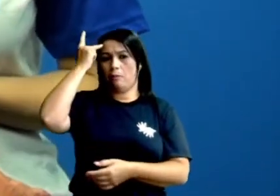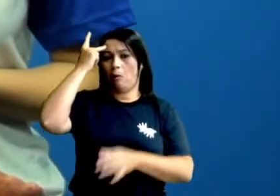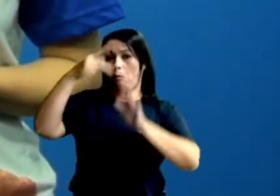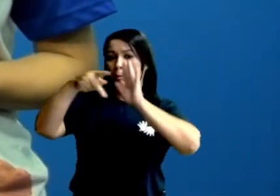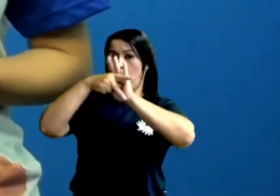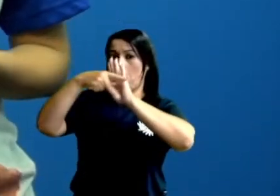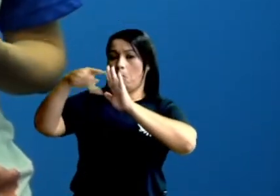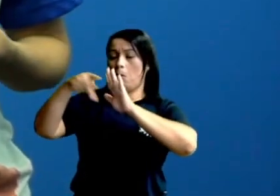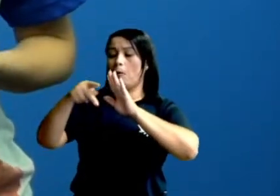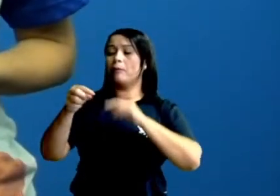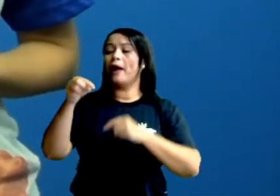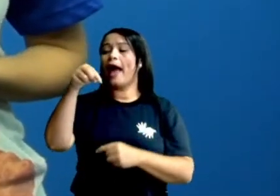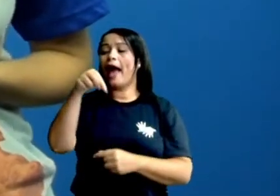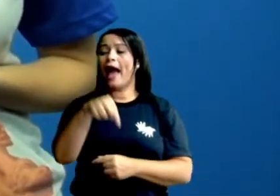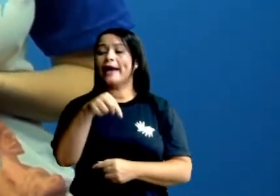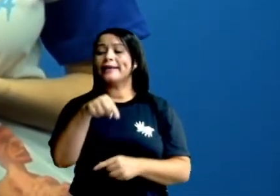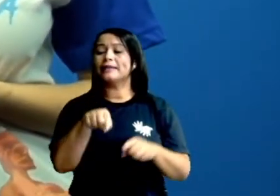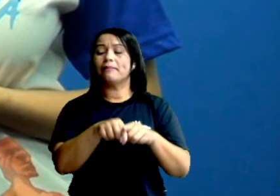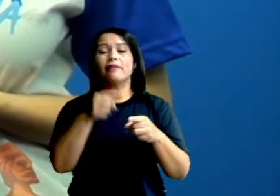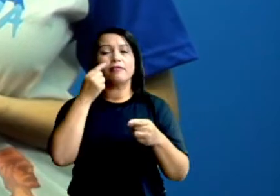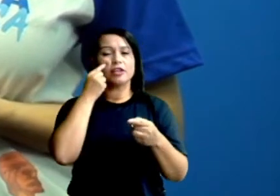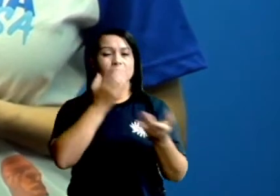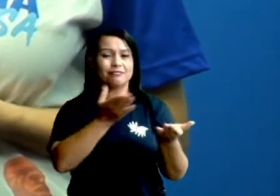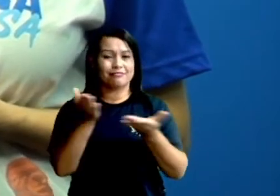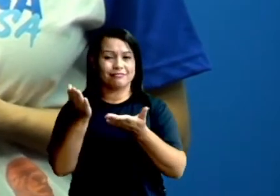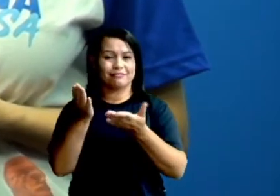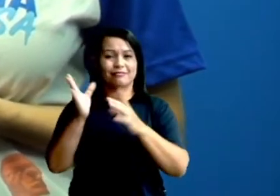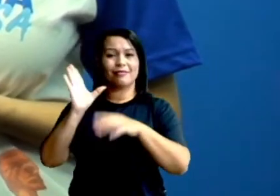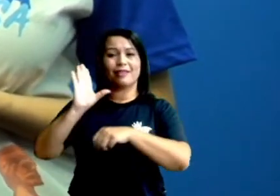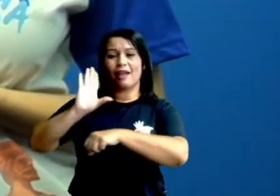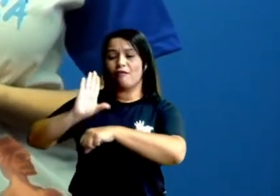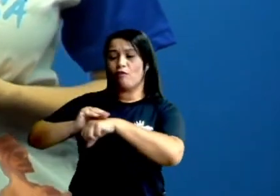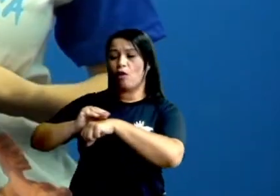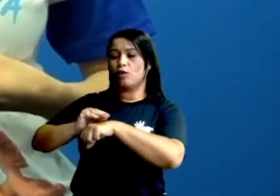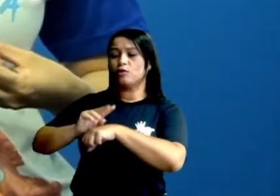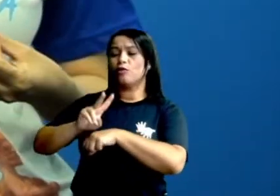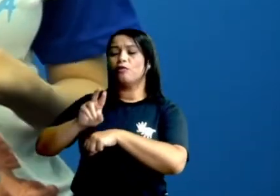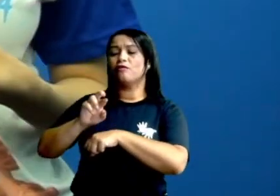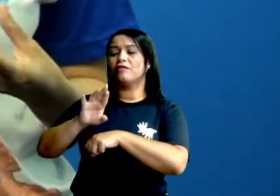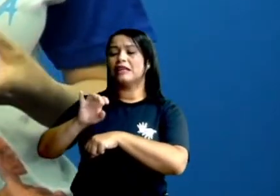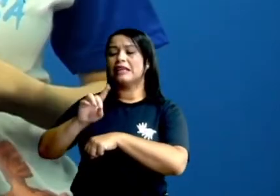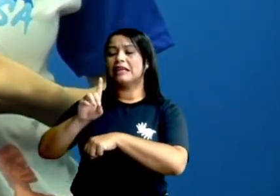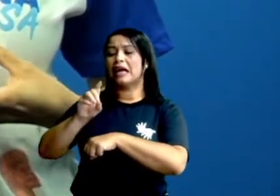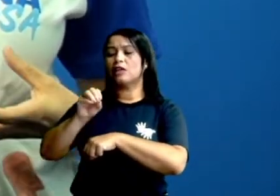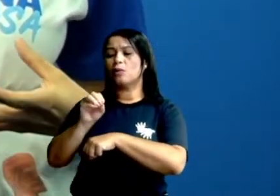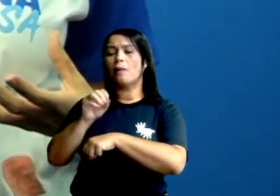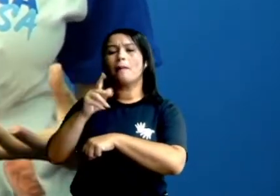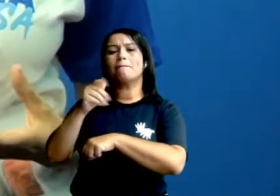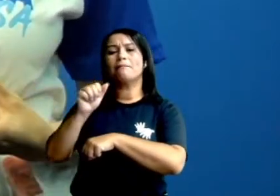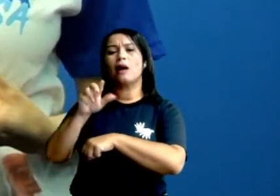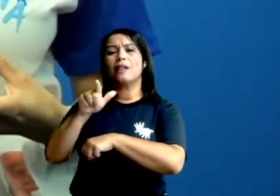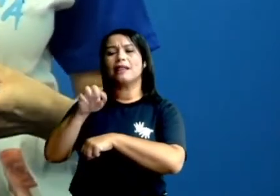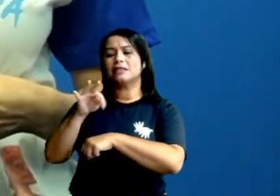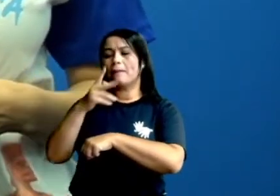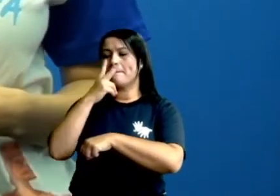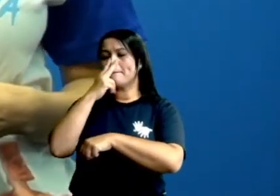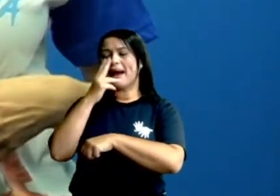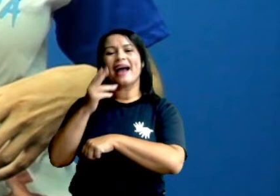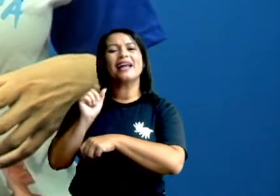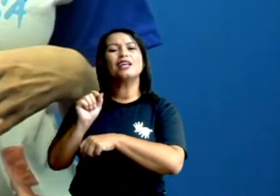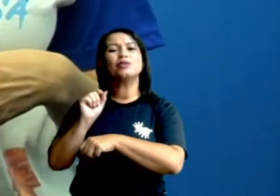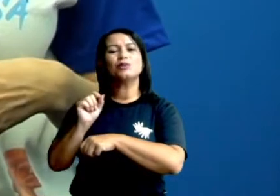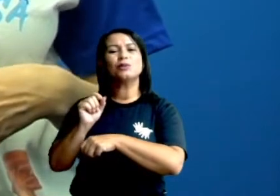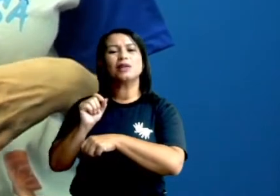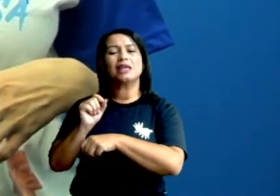Paulo. Como aqui vocês têm na foto, seria o virada paulista, que é tipo para a gente como se fosse um prato feito, porém eles